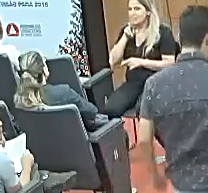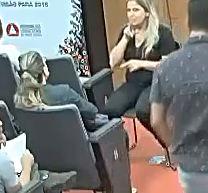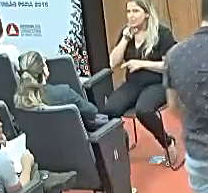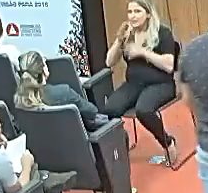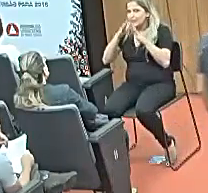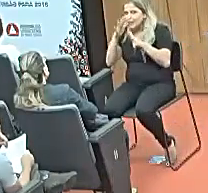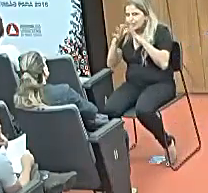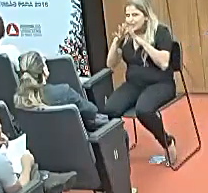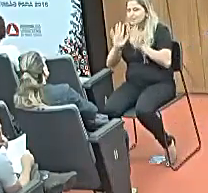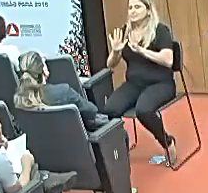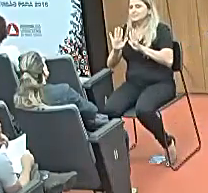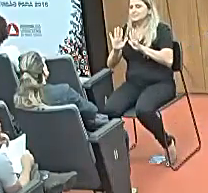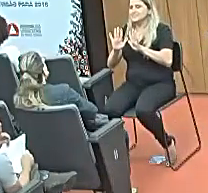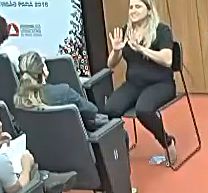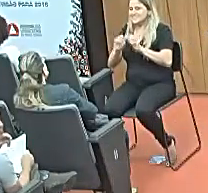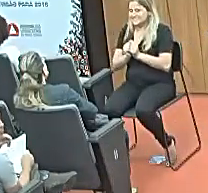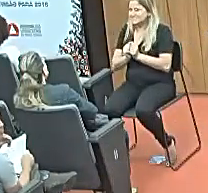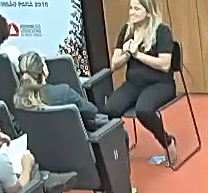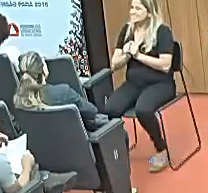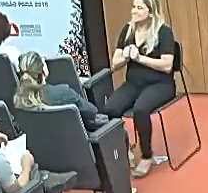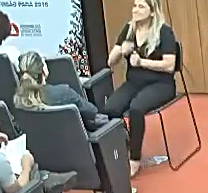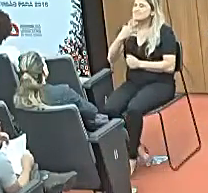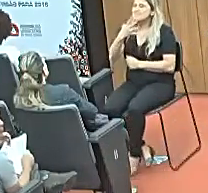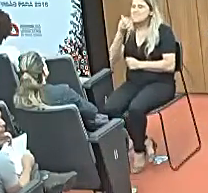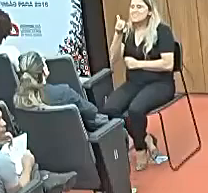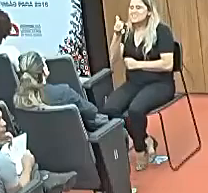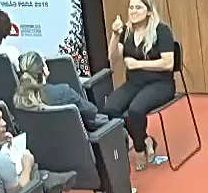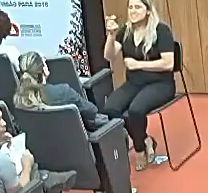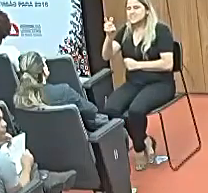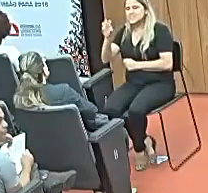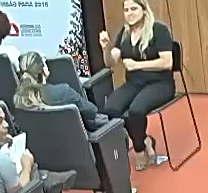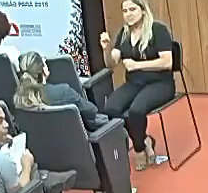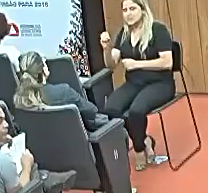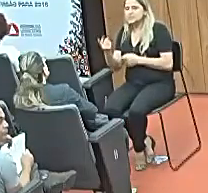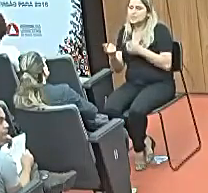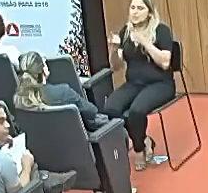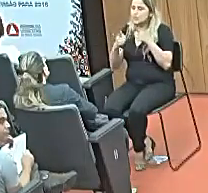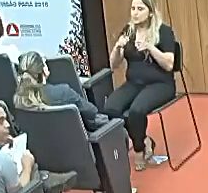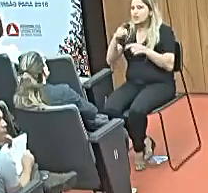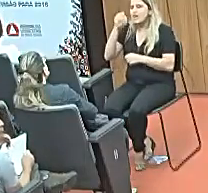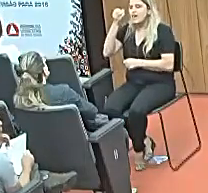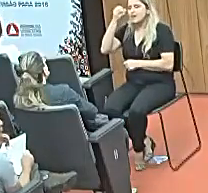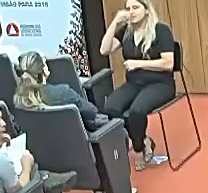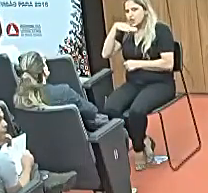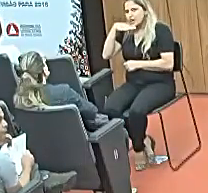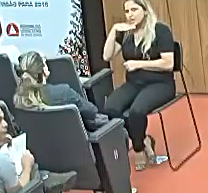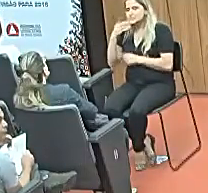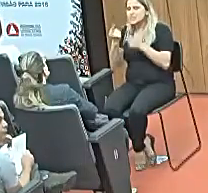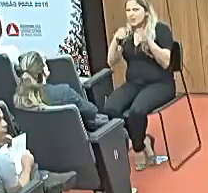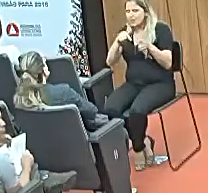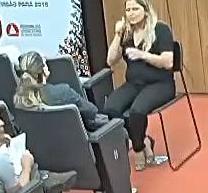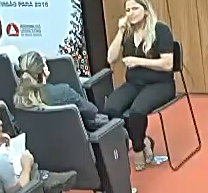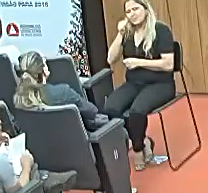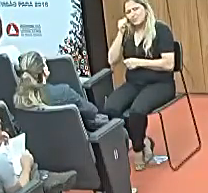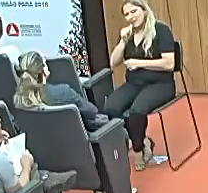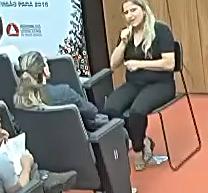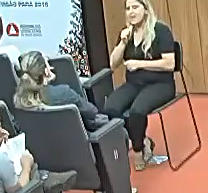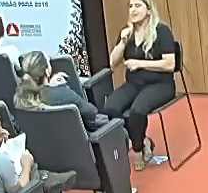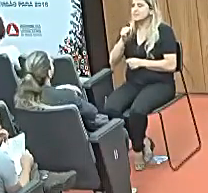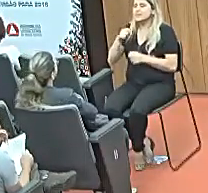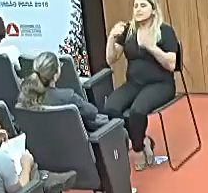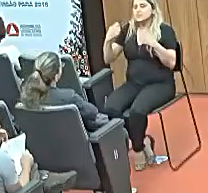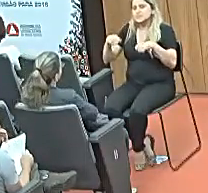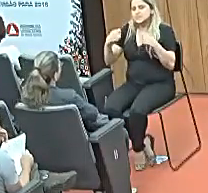fortalecessem âmbito da ação 4650 enfrentamento à violência contra a mulher a atividade de combate à violência de gênero